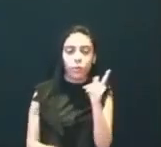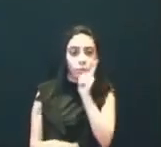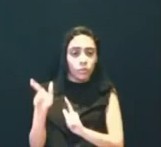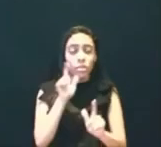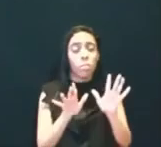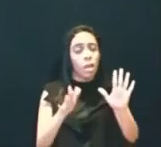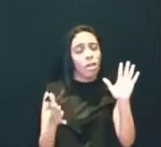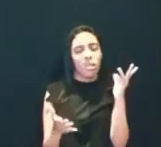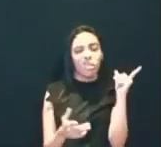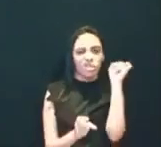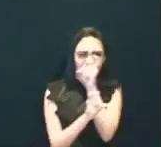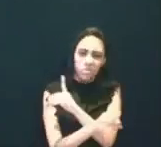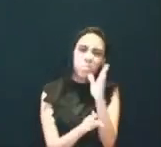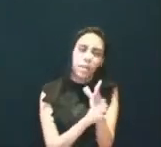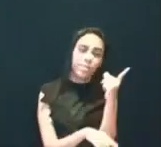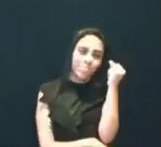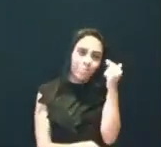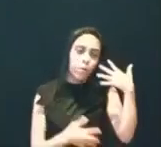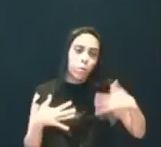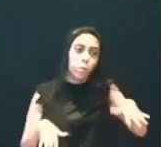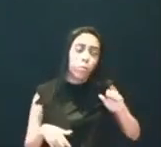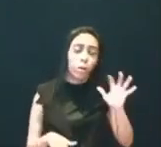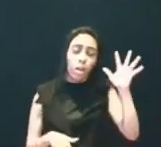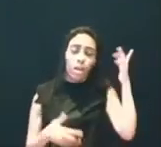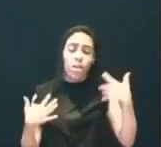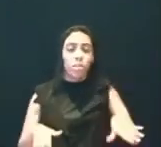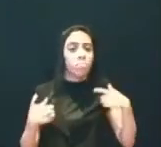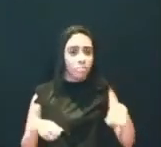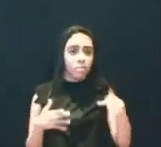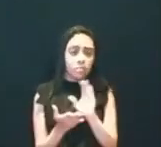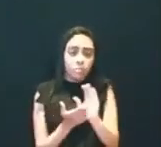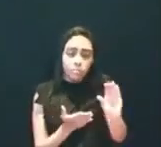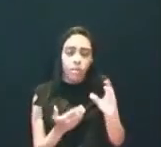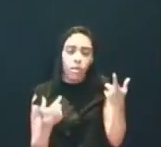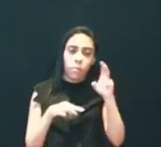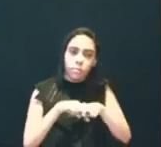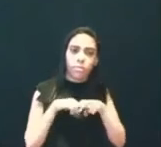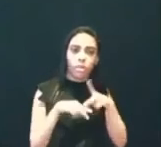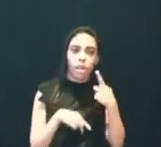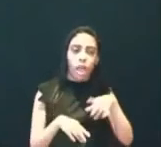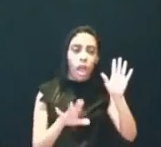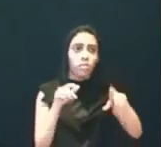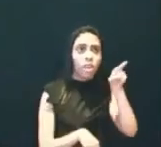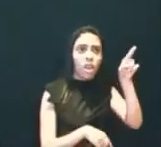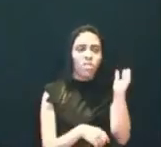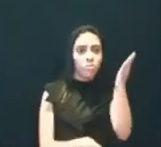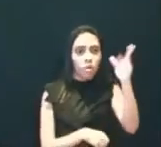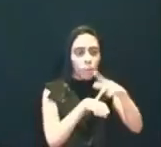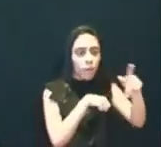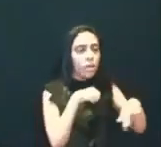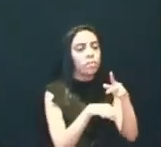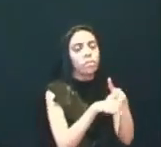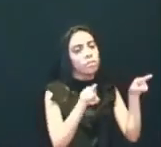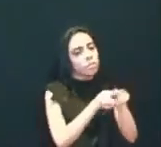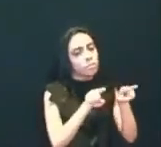o custo. Ainda é um tratamento extremamente custoso, muito caro, e que, mesmo nos países desenvolvidos, é